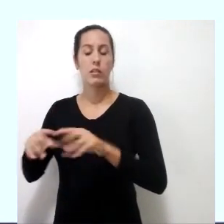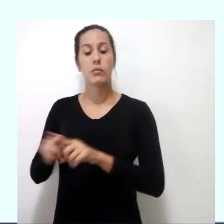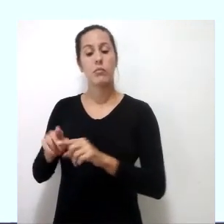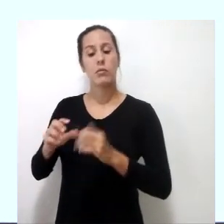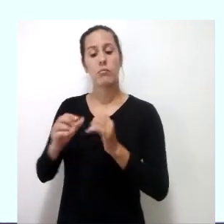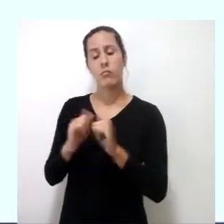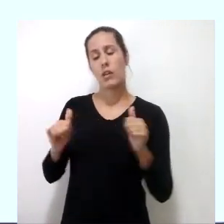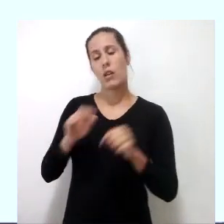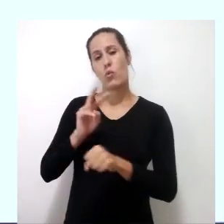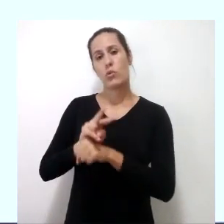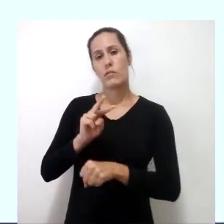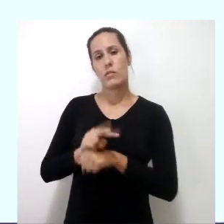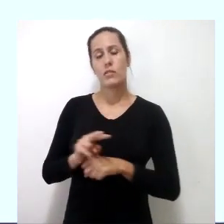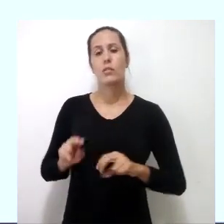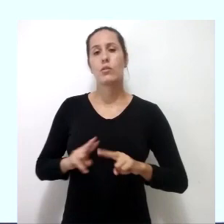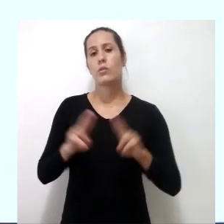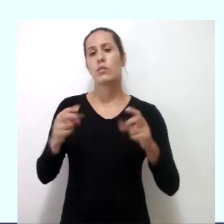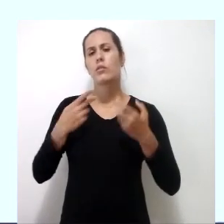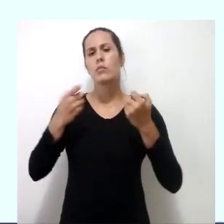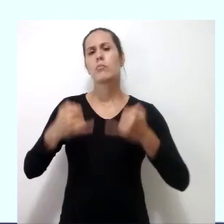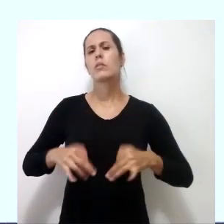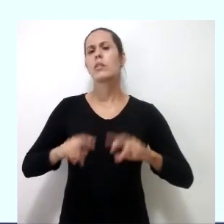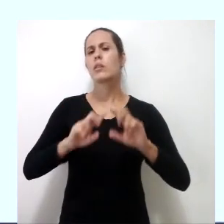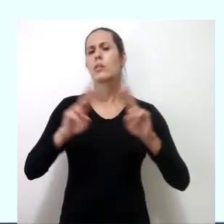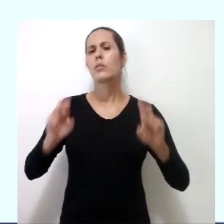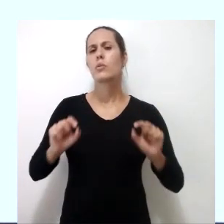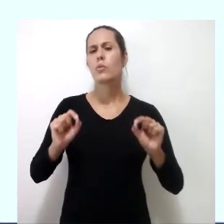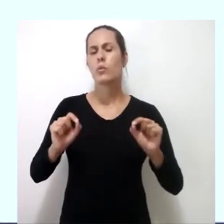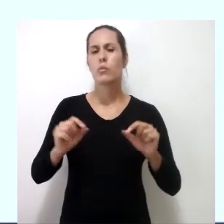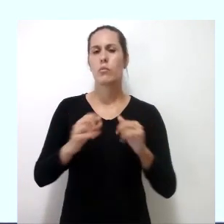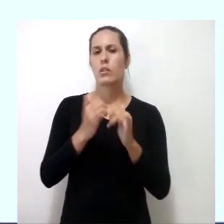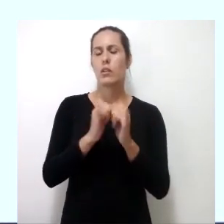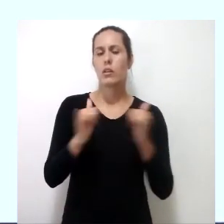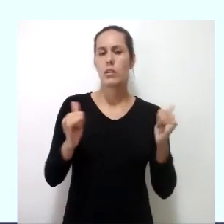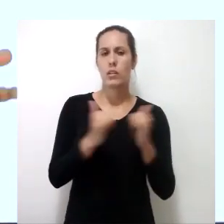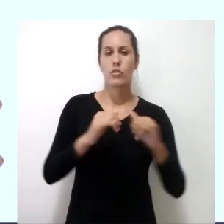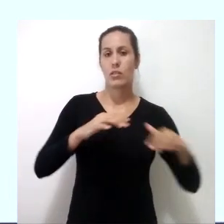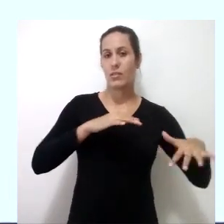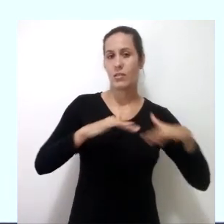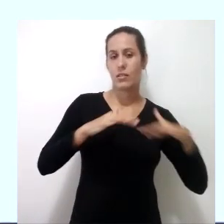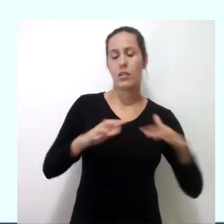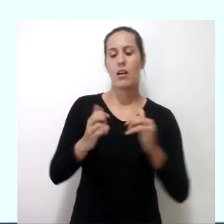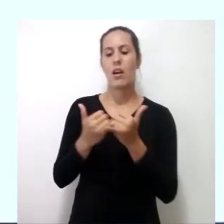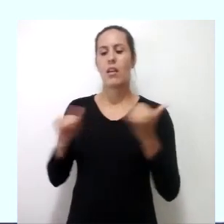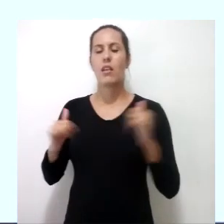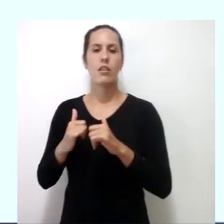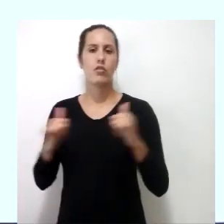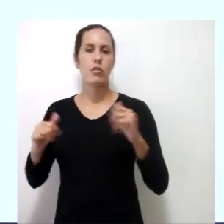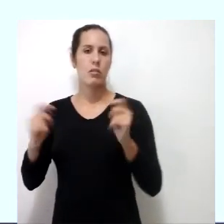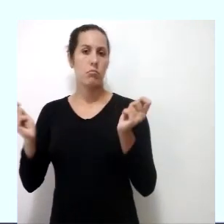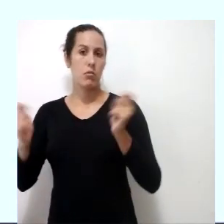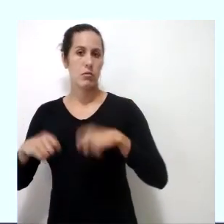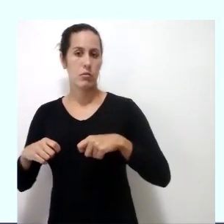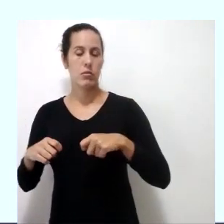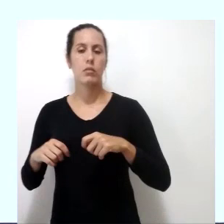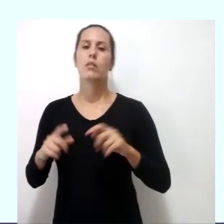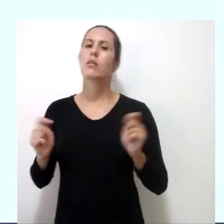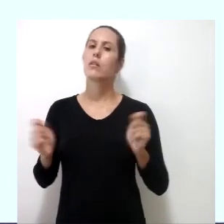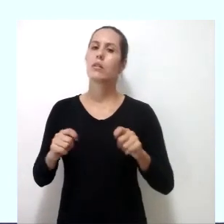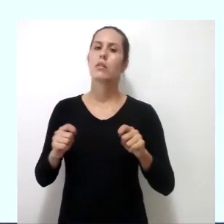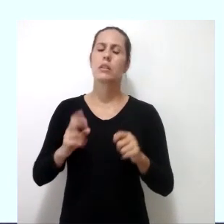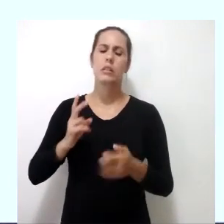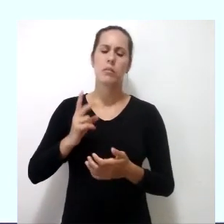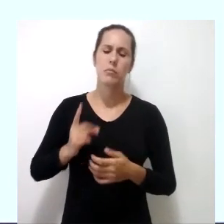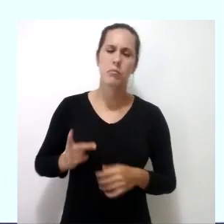questão da conservação da energia, né? Quando se fala de conservação de energia, a gente fala de energia cinética, de energia potencial,